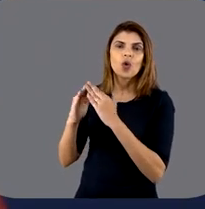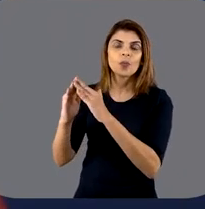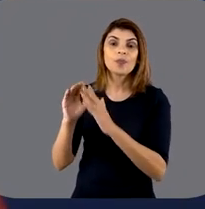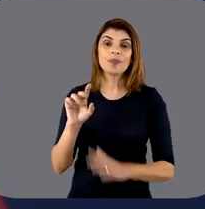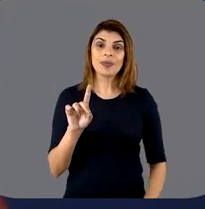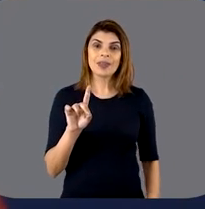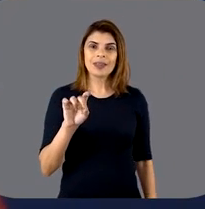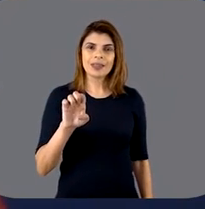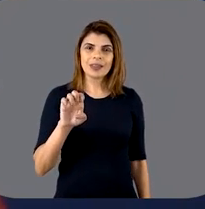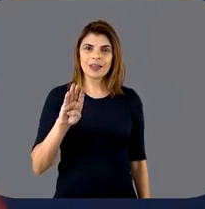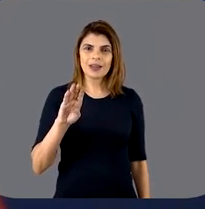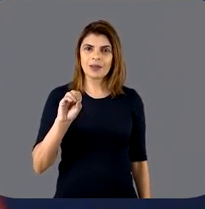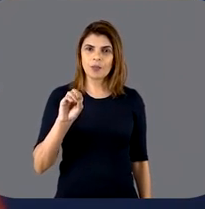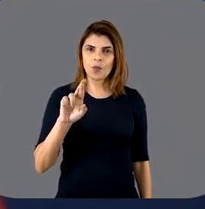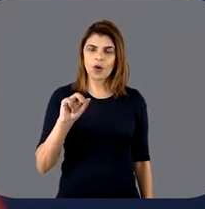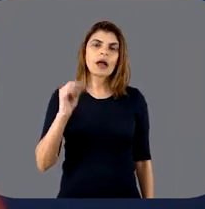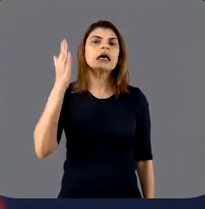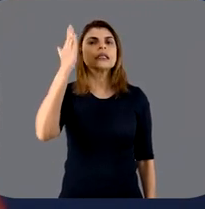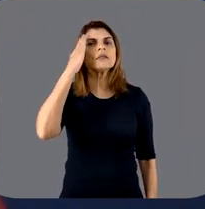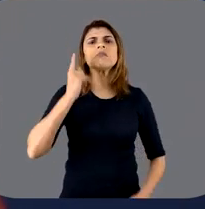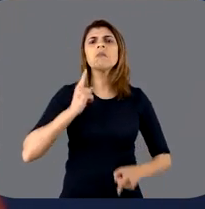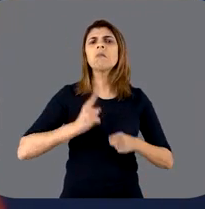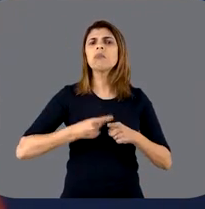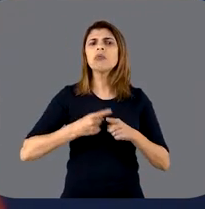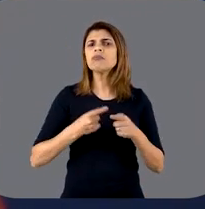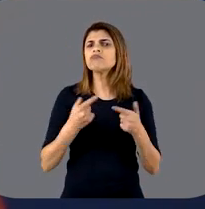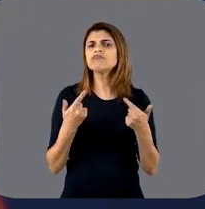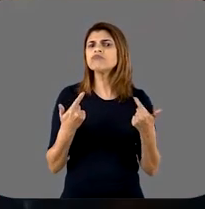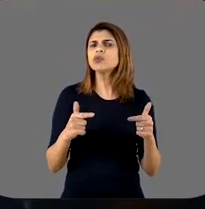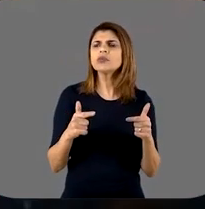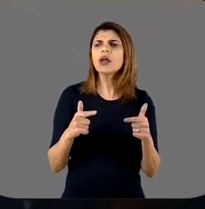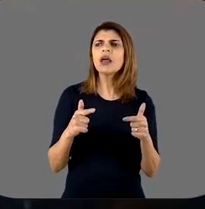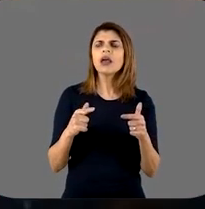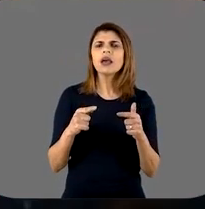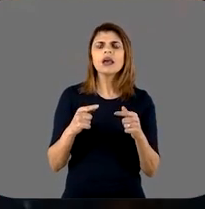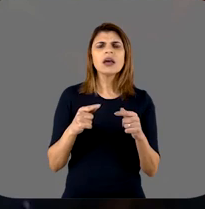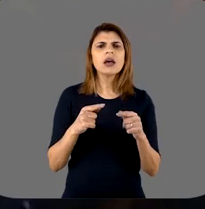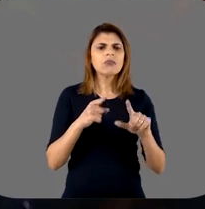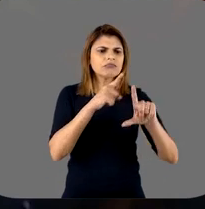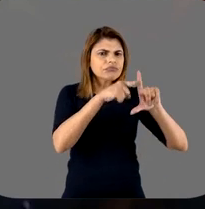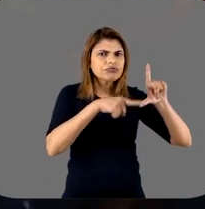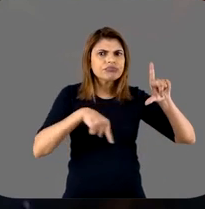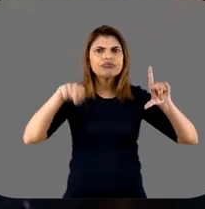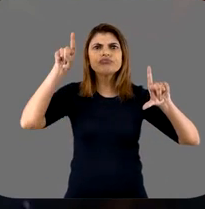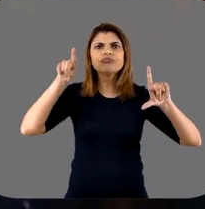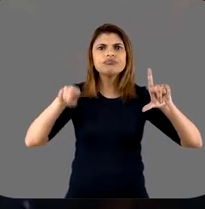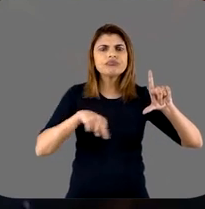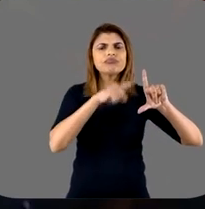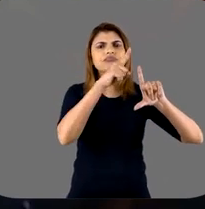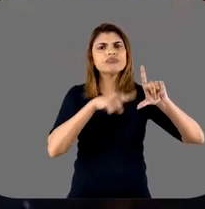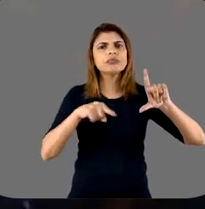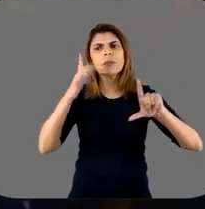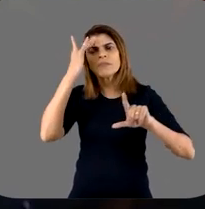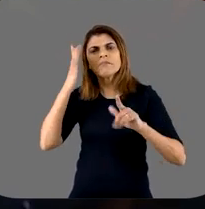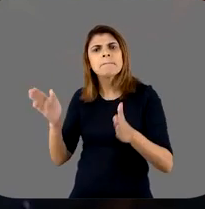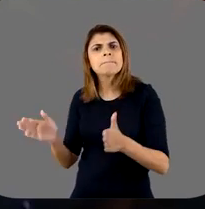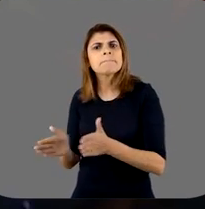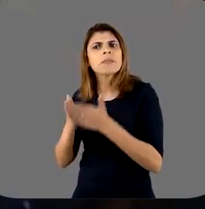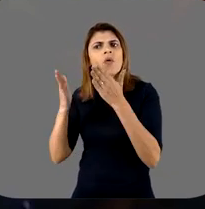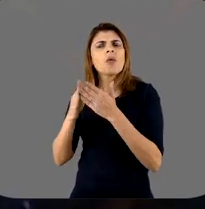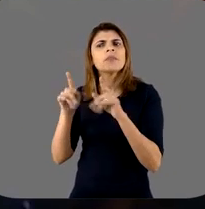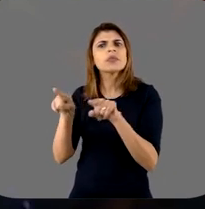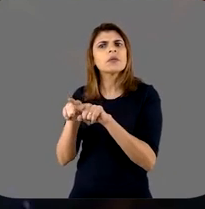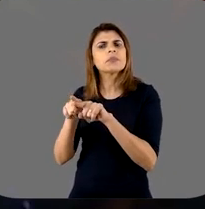Débora, ela quer saber por que a gente não tem um pico, né, de transmissão de Covid-19 nas comunidades de baixa